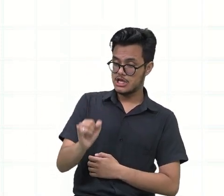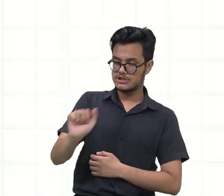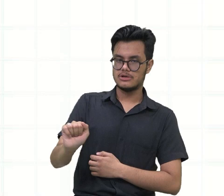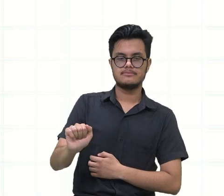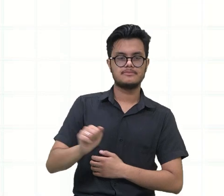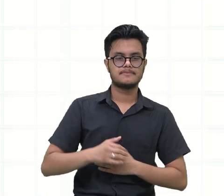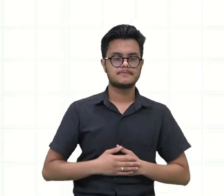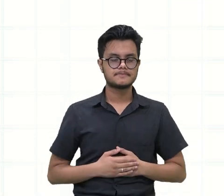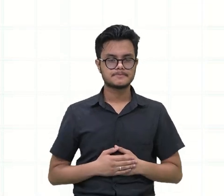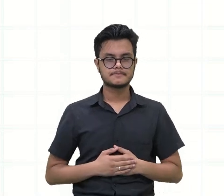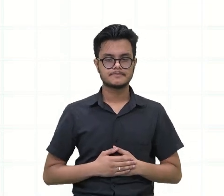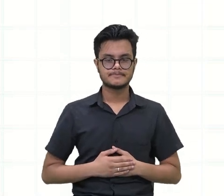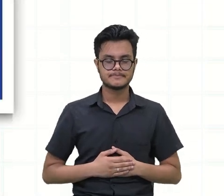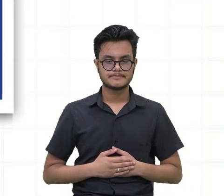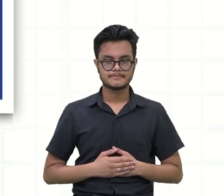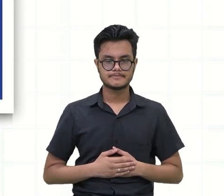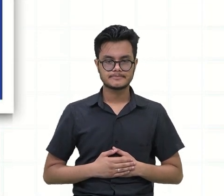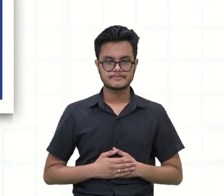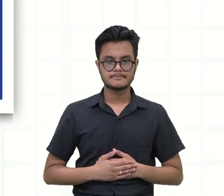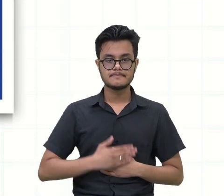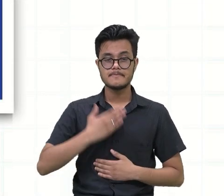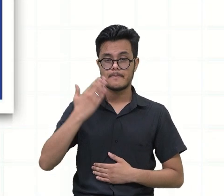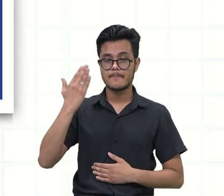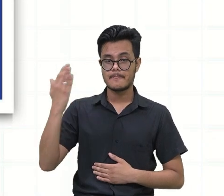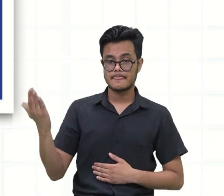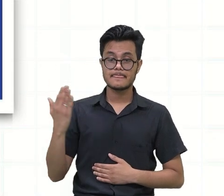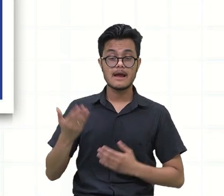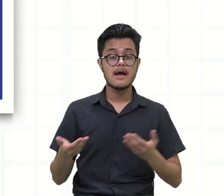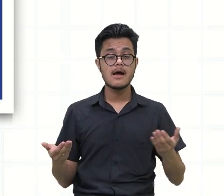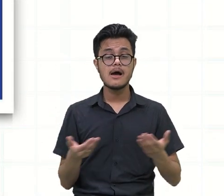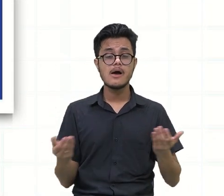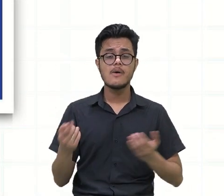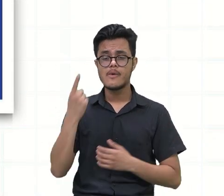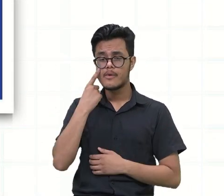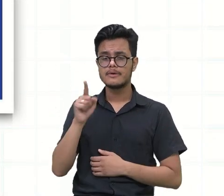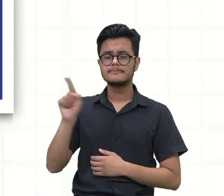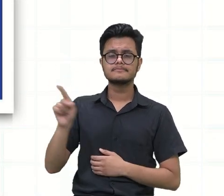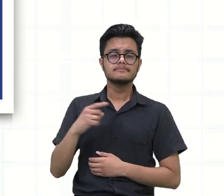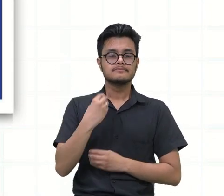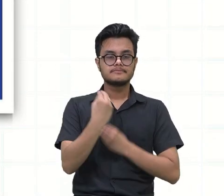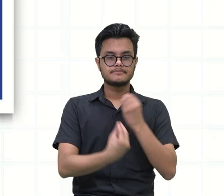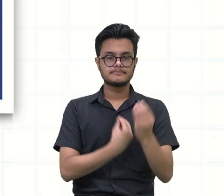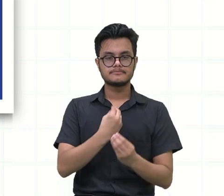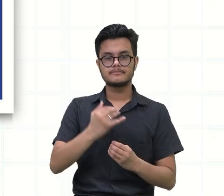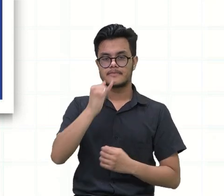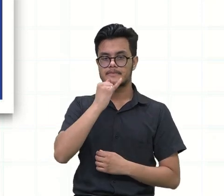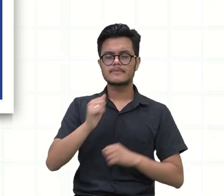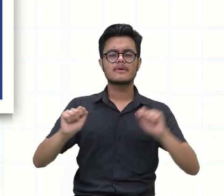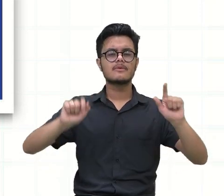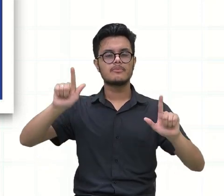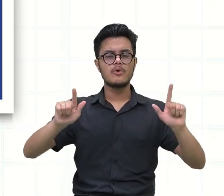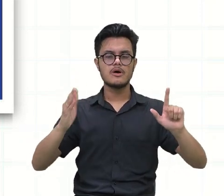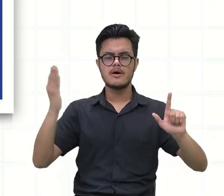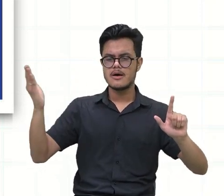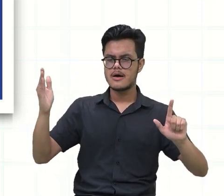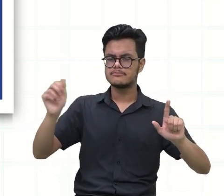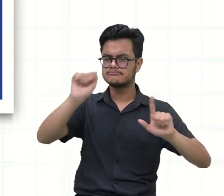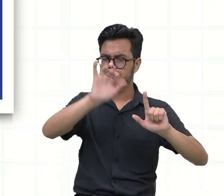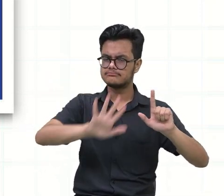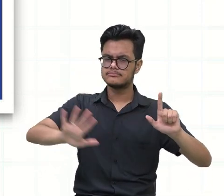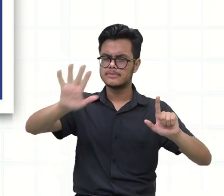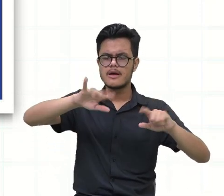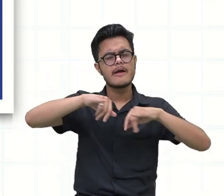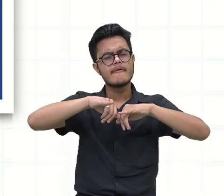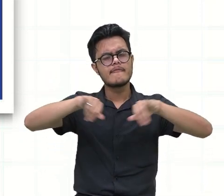Seguindo, aqui os negativos já mostrei para vocês. E agora a gente vai ver aqui nesse cartaz, né, de